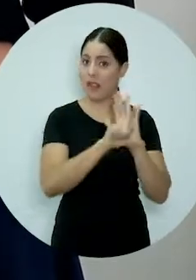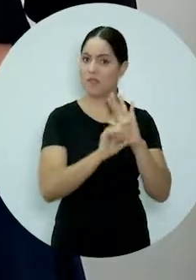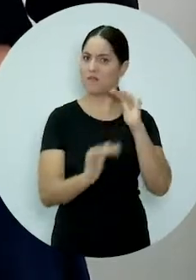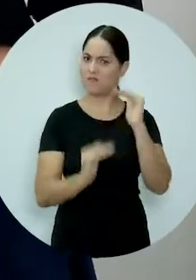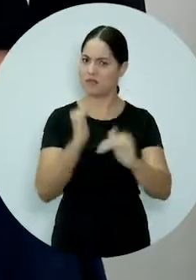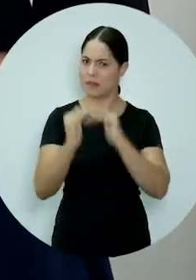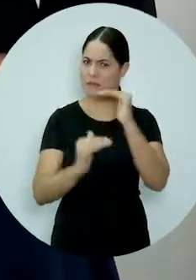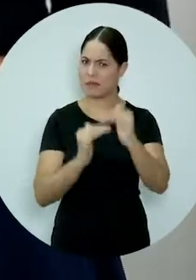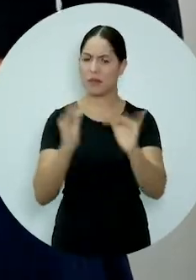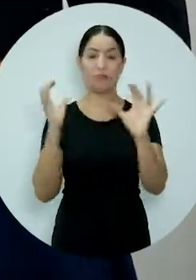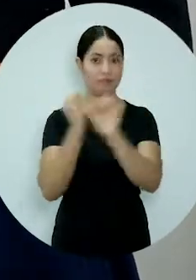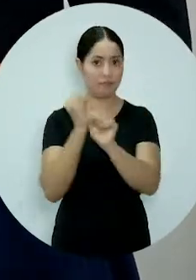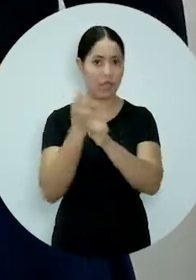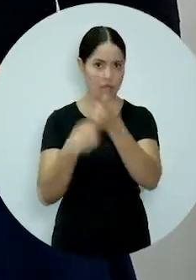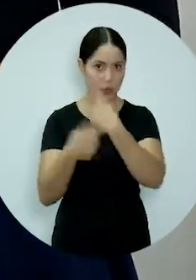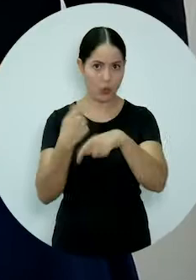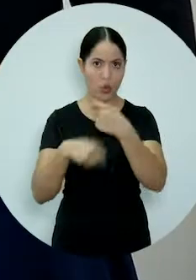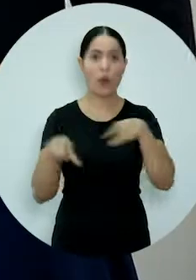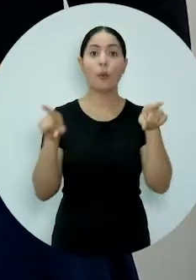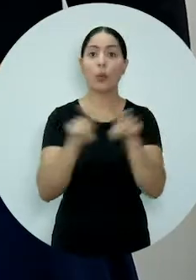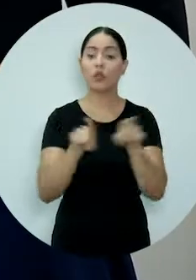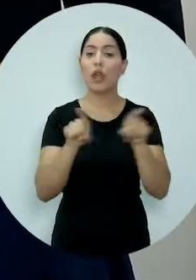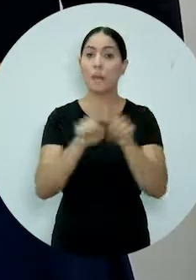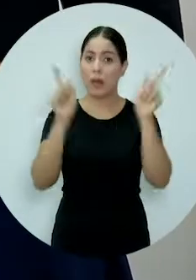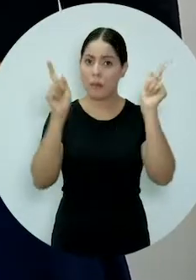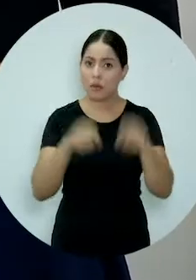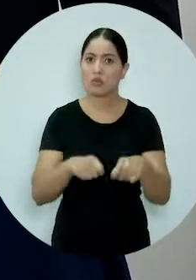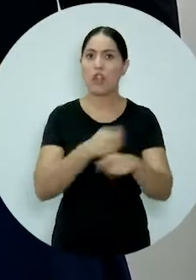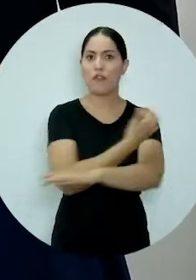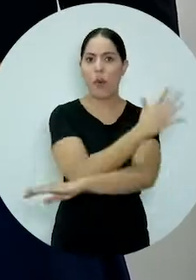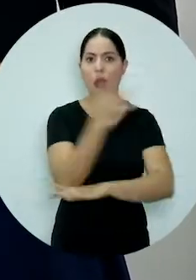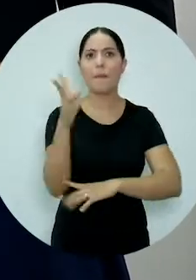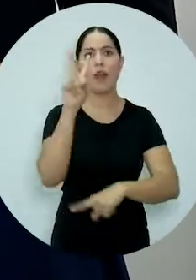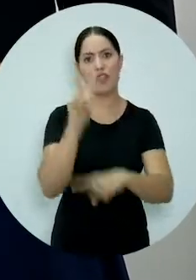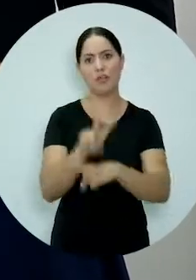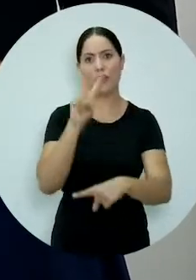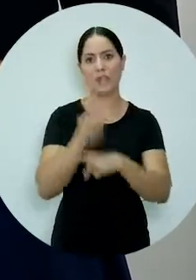permita o desenvolvimento econômico, quanto permita